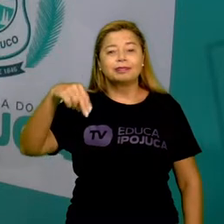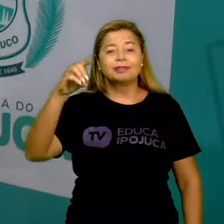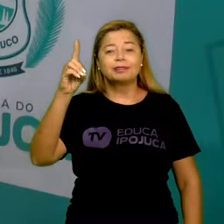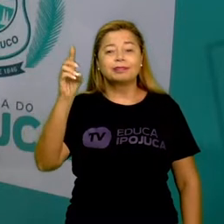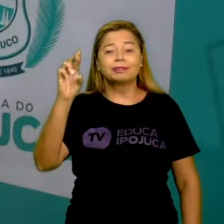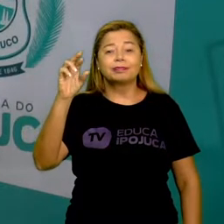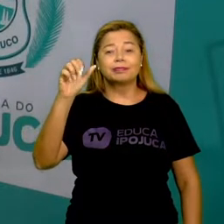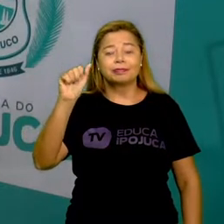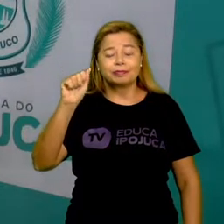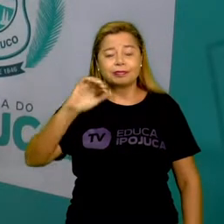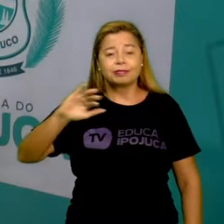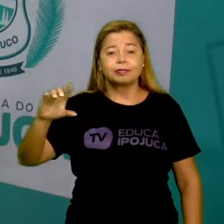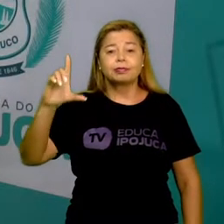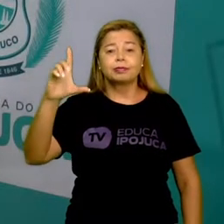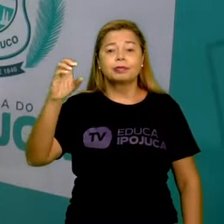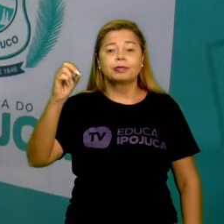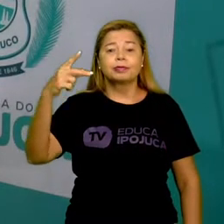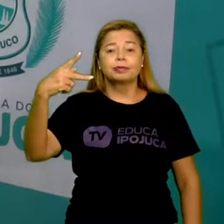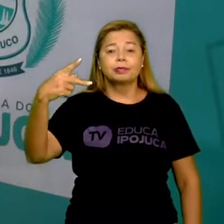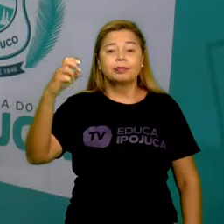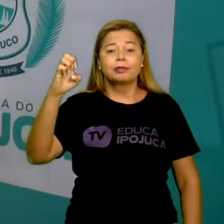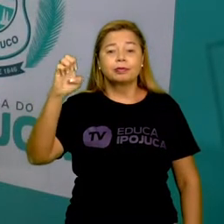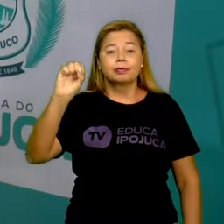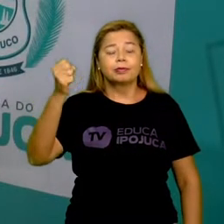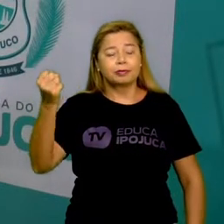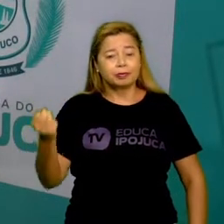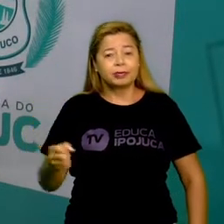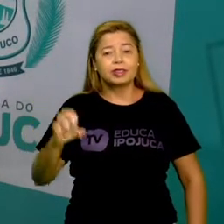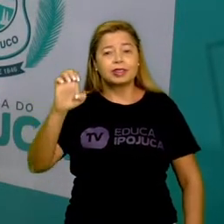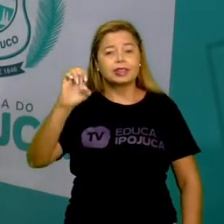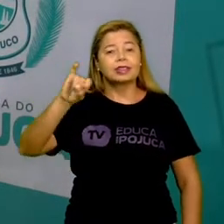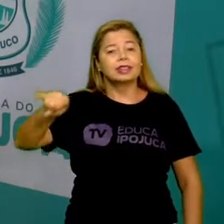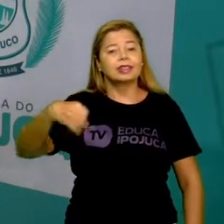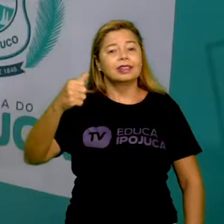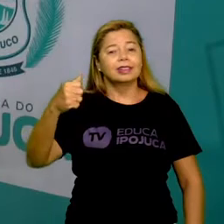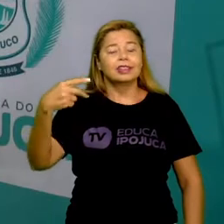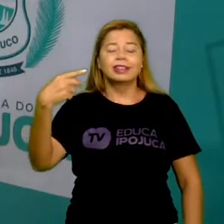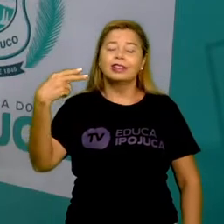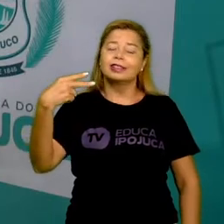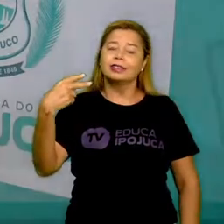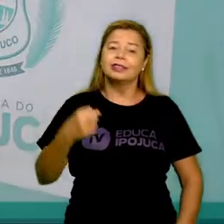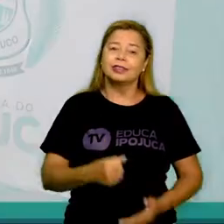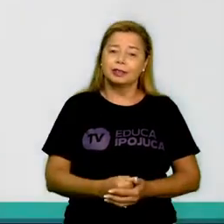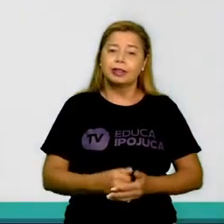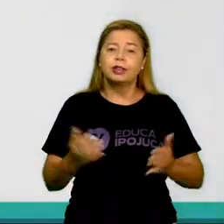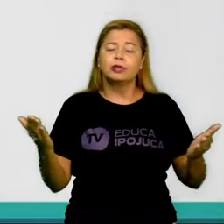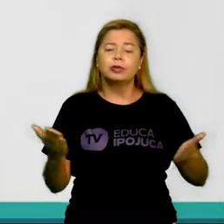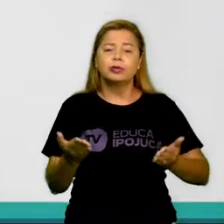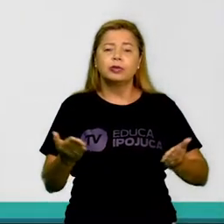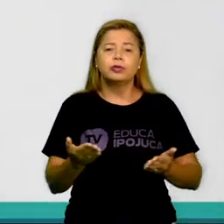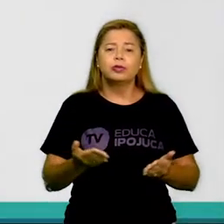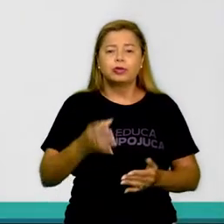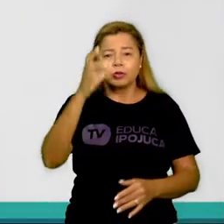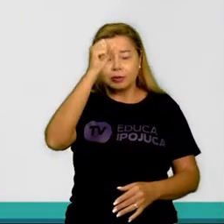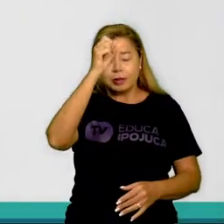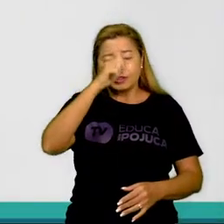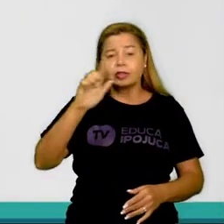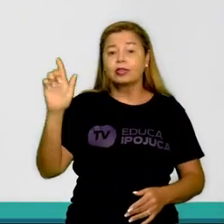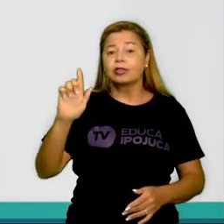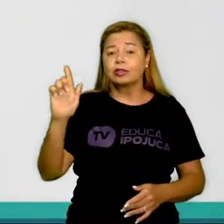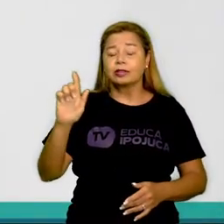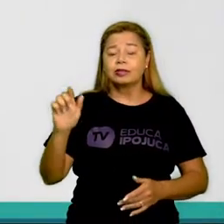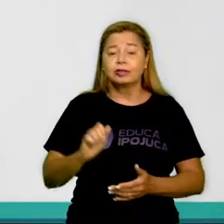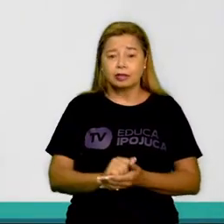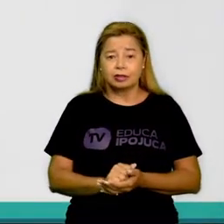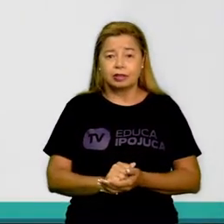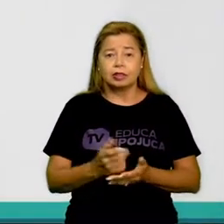vocês na EJA fase 2 e hoje na disciplina de geografia. Vamos lá? Com as